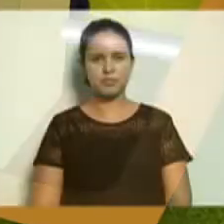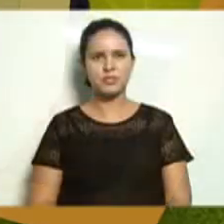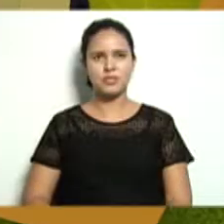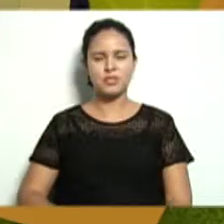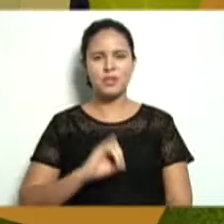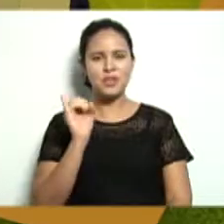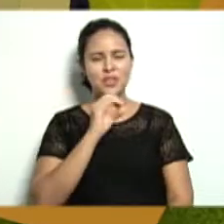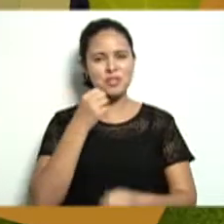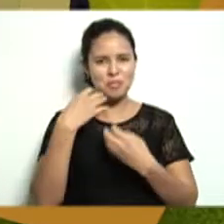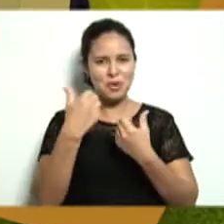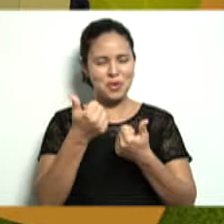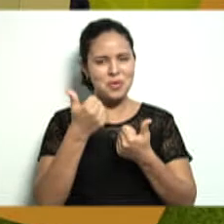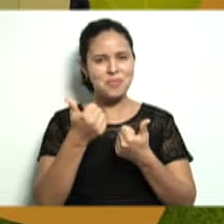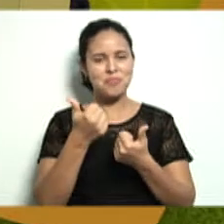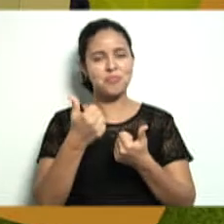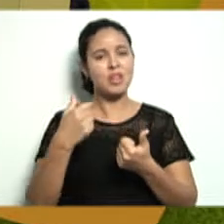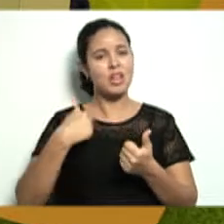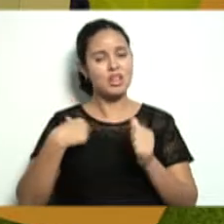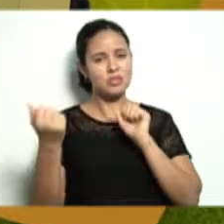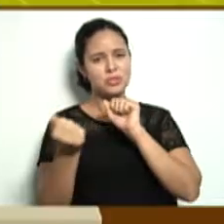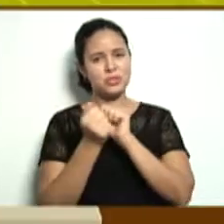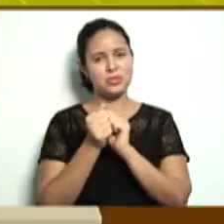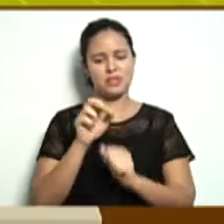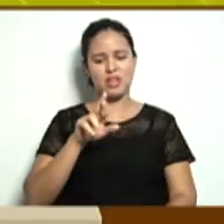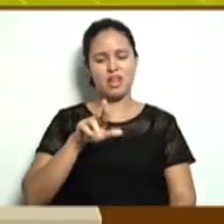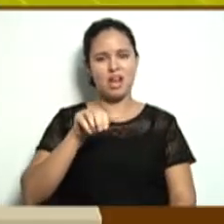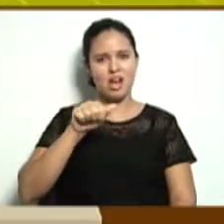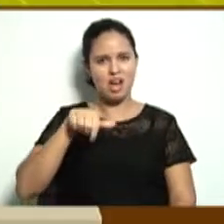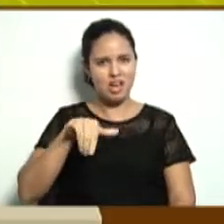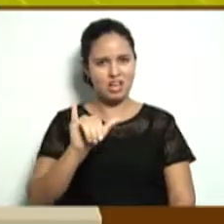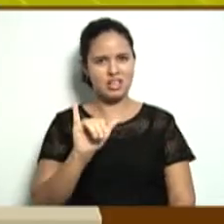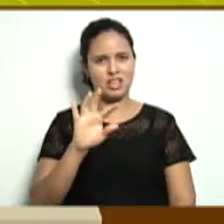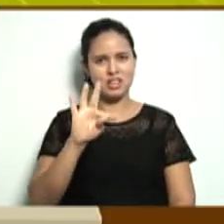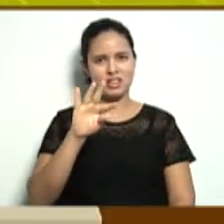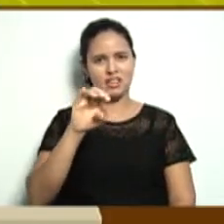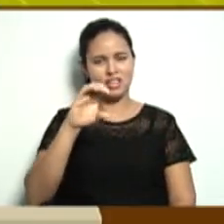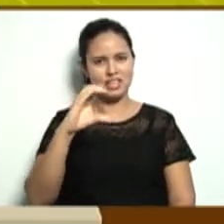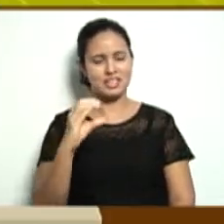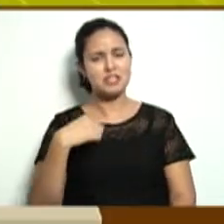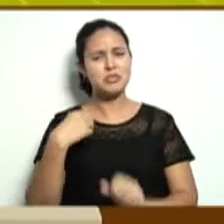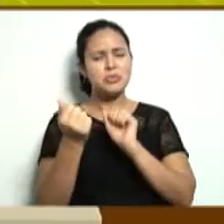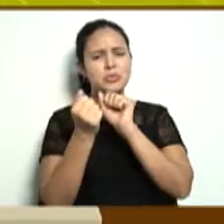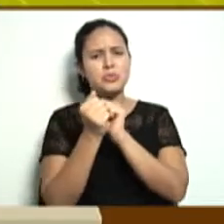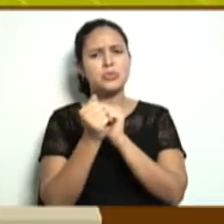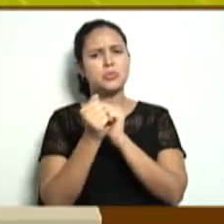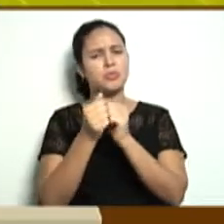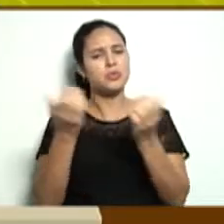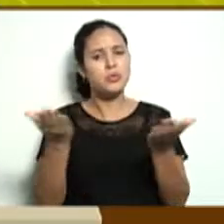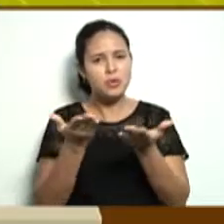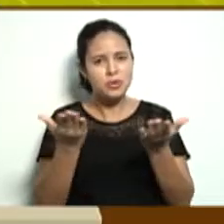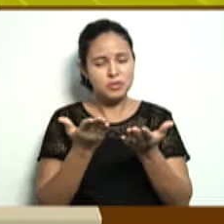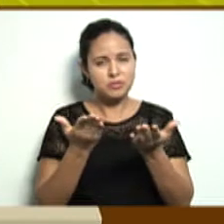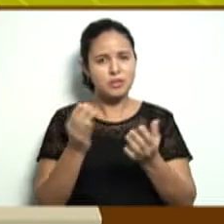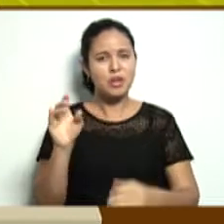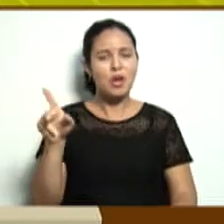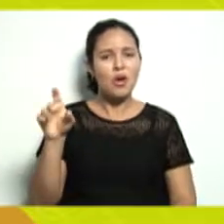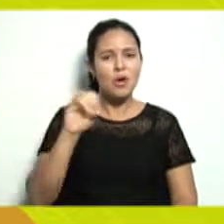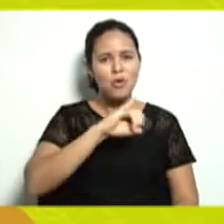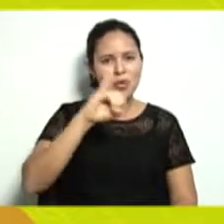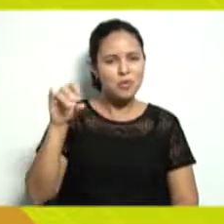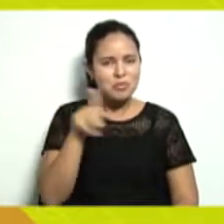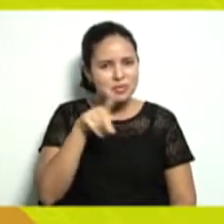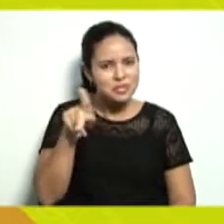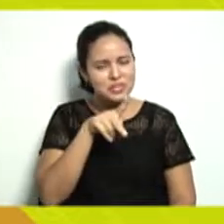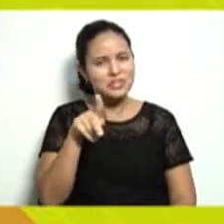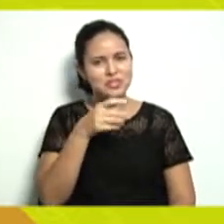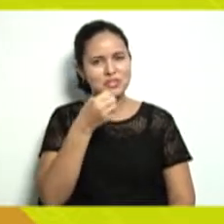Oi Olá, somos a dupla Rai. e Tec e estaremos com vocês durante a aula. Oi, professora Leide.